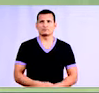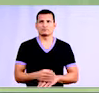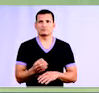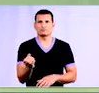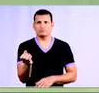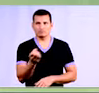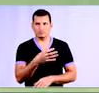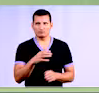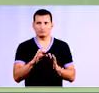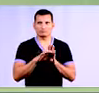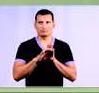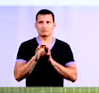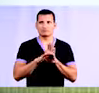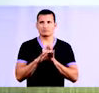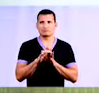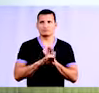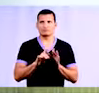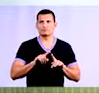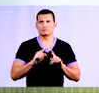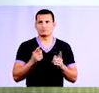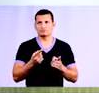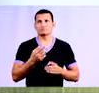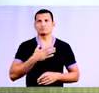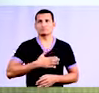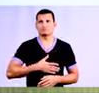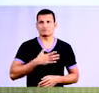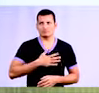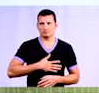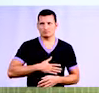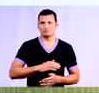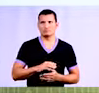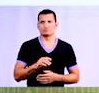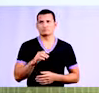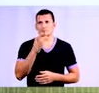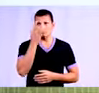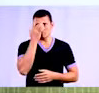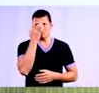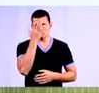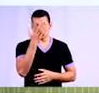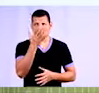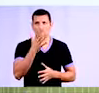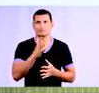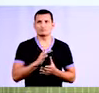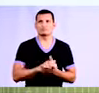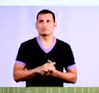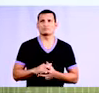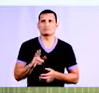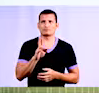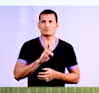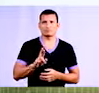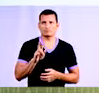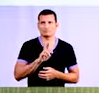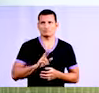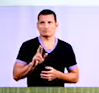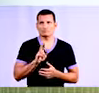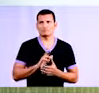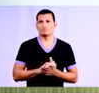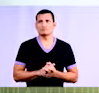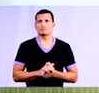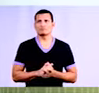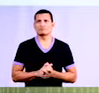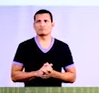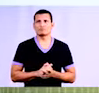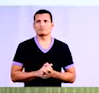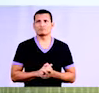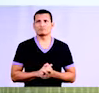novo, mas fique tranquilo, é bem fácil, bem usual, nessa